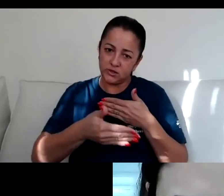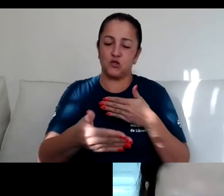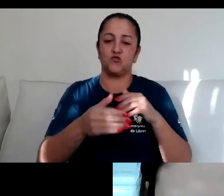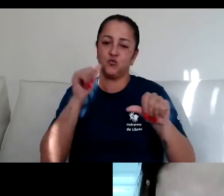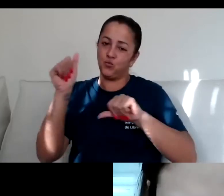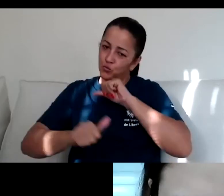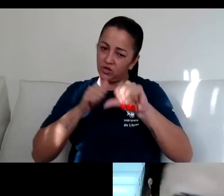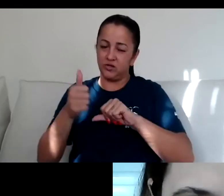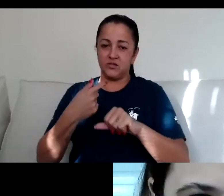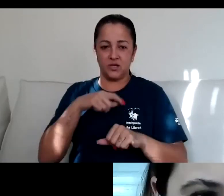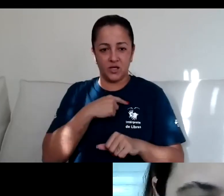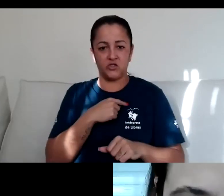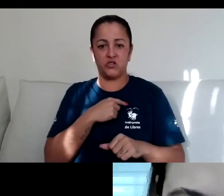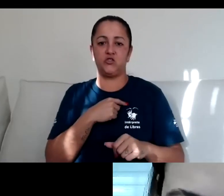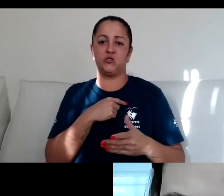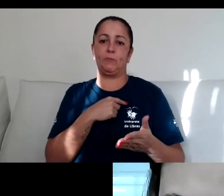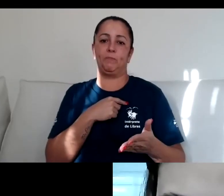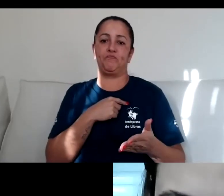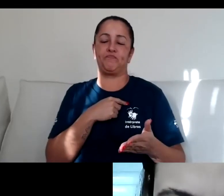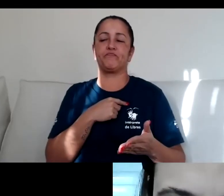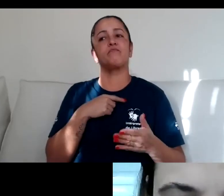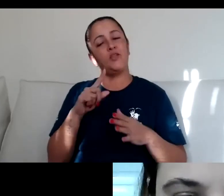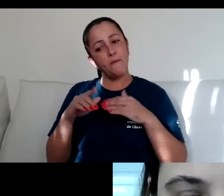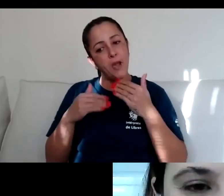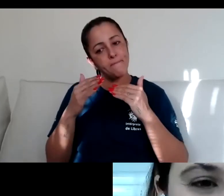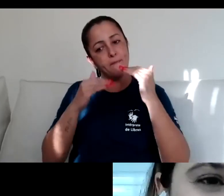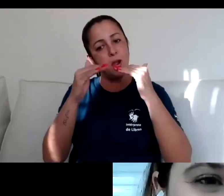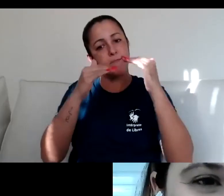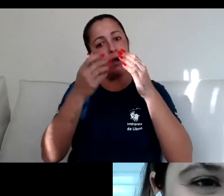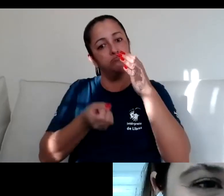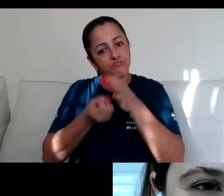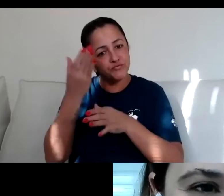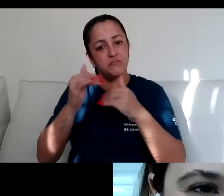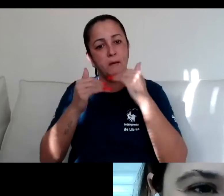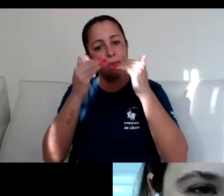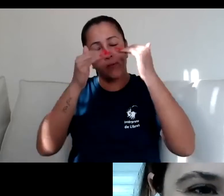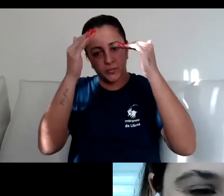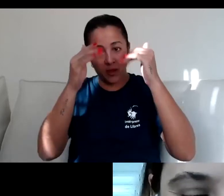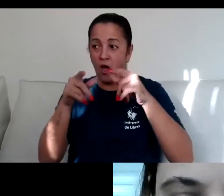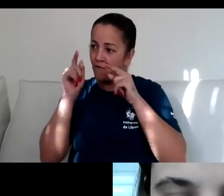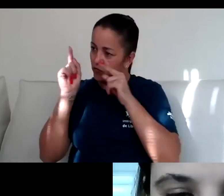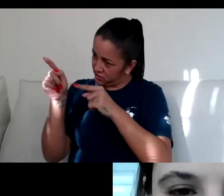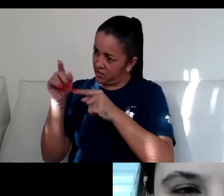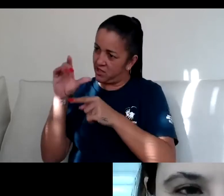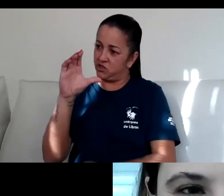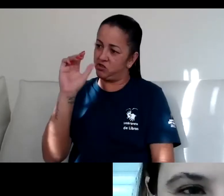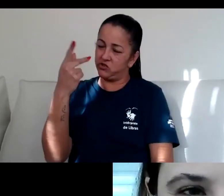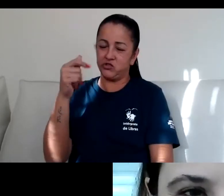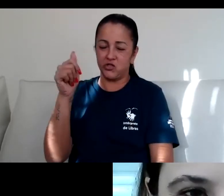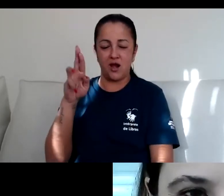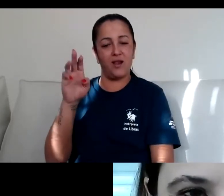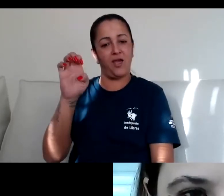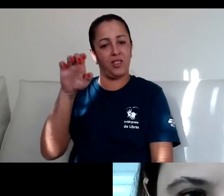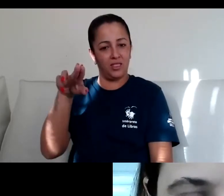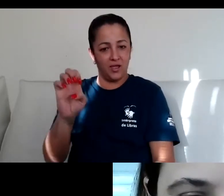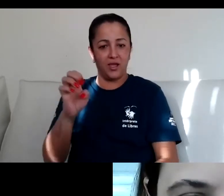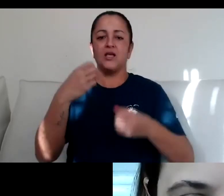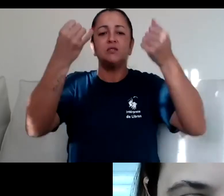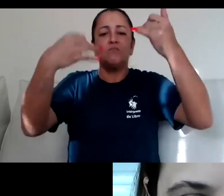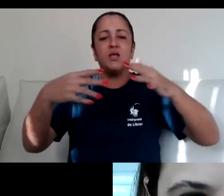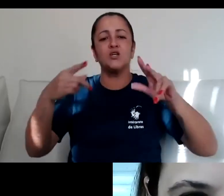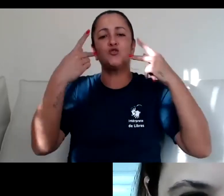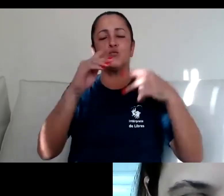que a gente vem desenvolvendo. Então, é com você, Charlene. Conte da sua experiência, o porquê